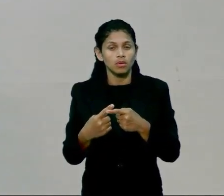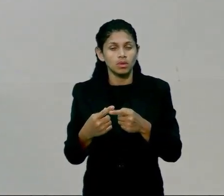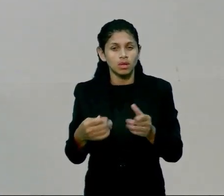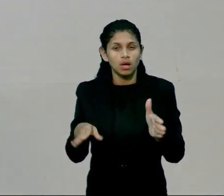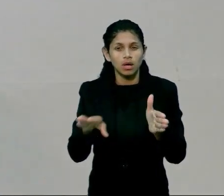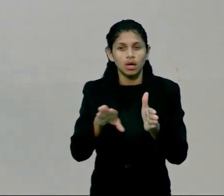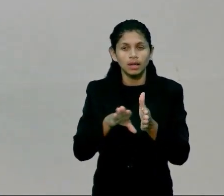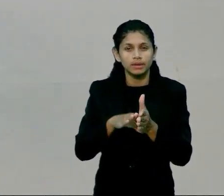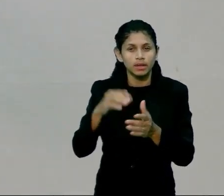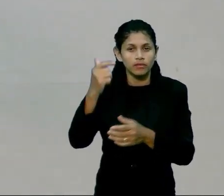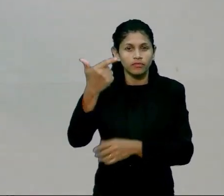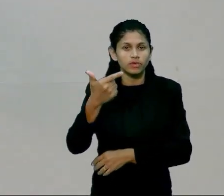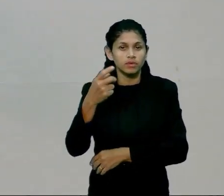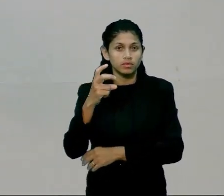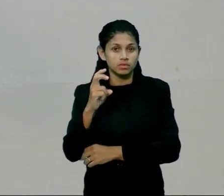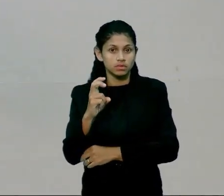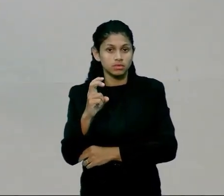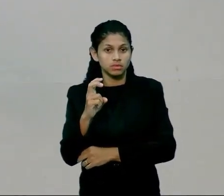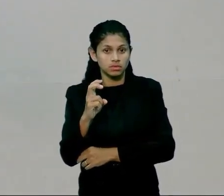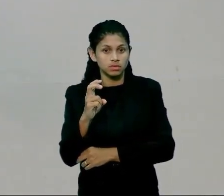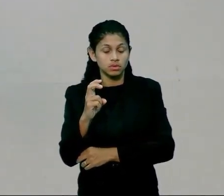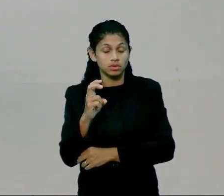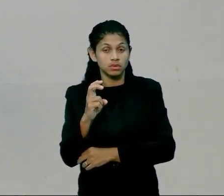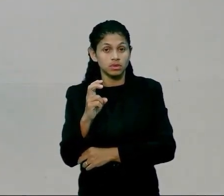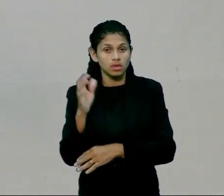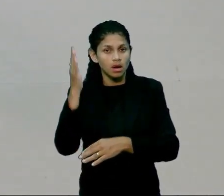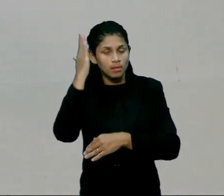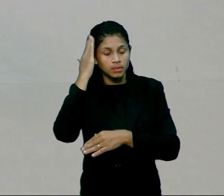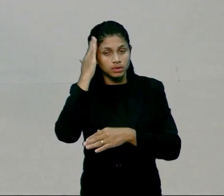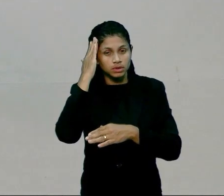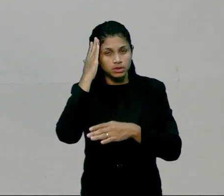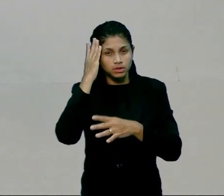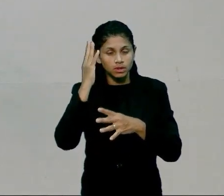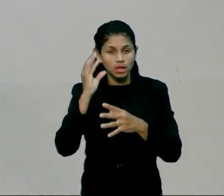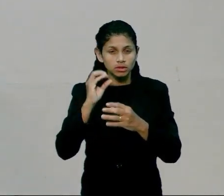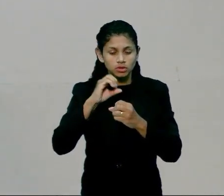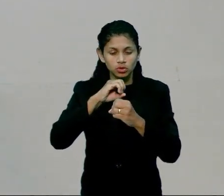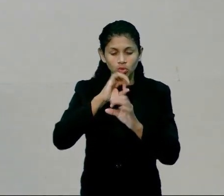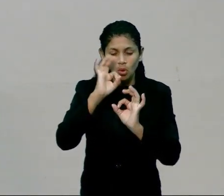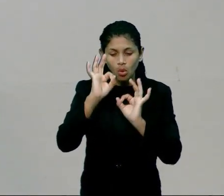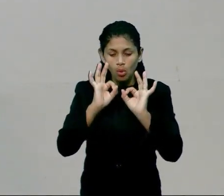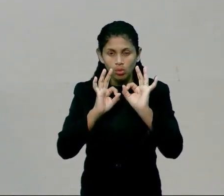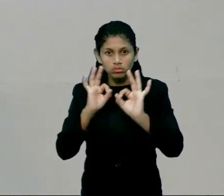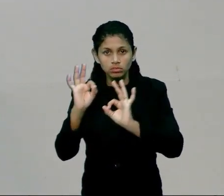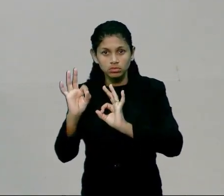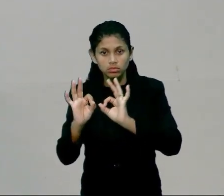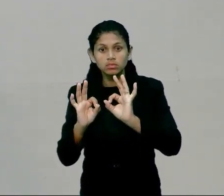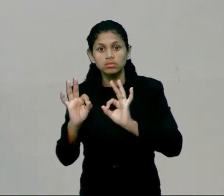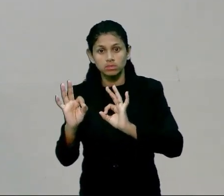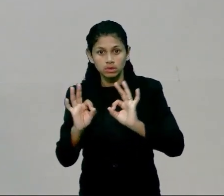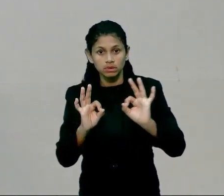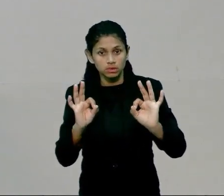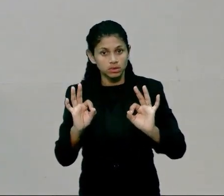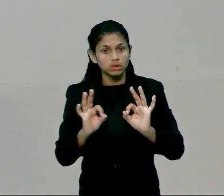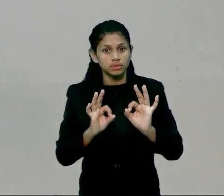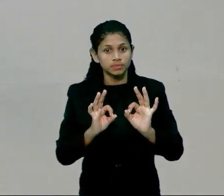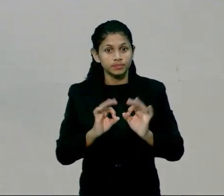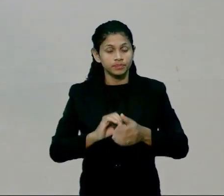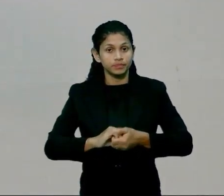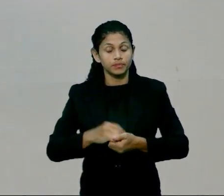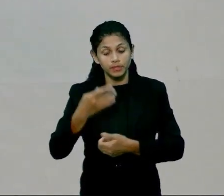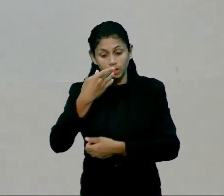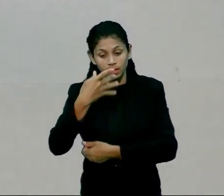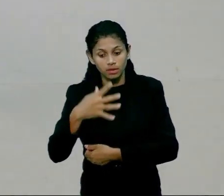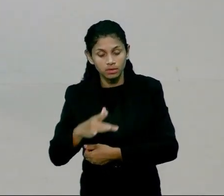até formar os 25 anos, a caixa está se formando, se consolidando, se fixando. Então a muleira ela é real. E em criança é